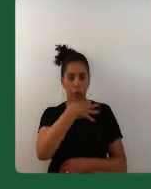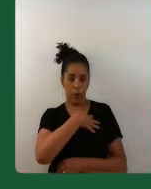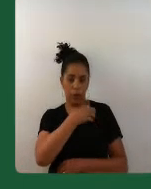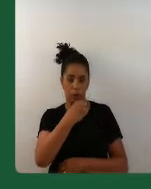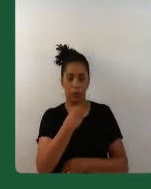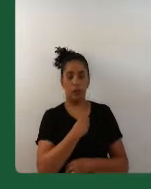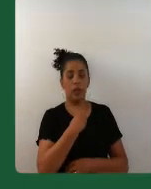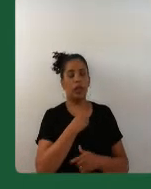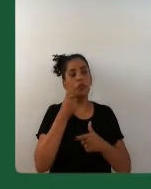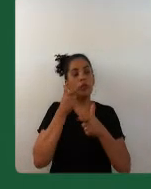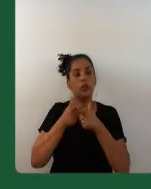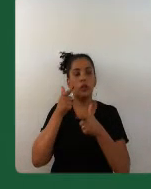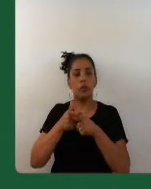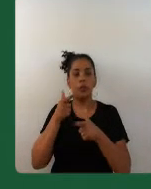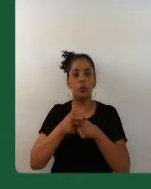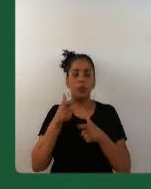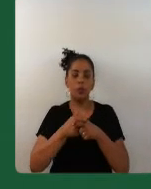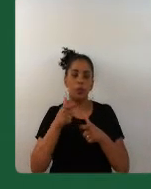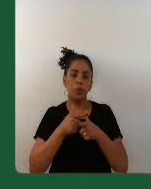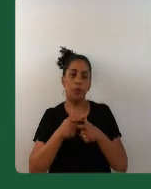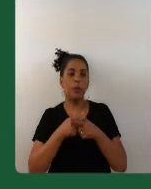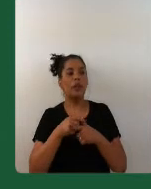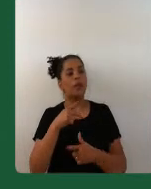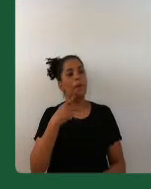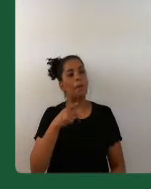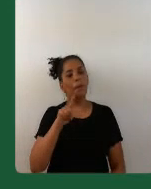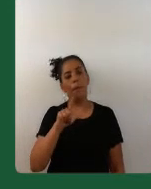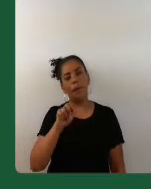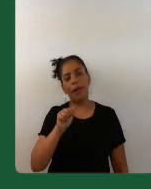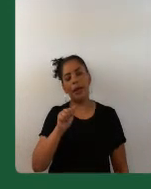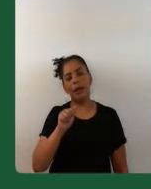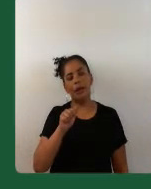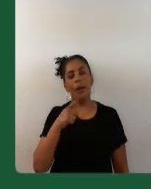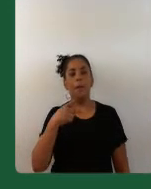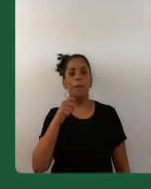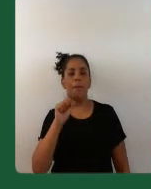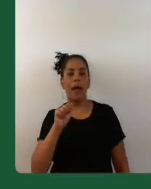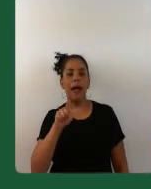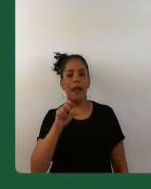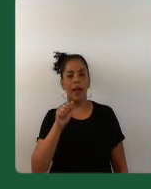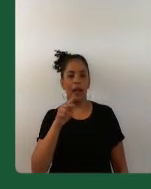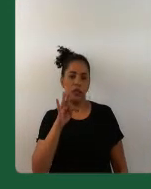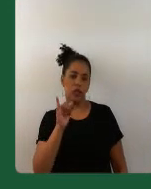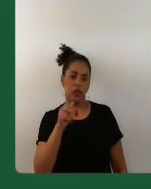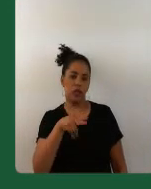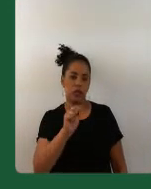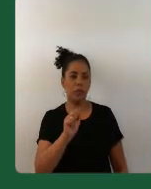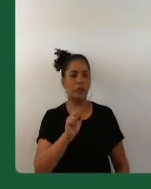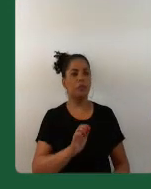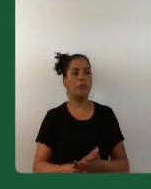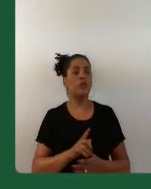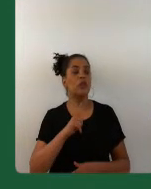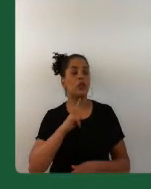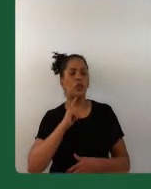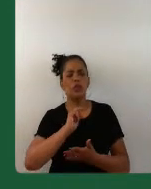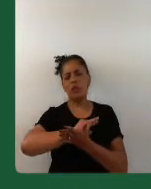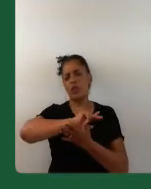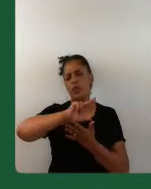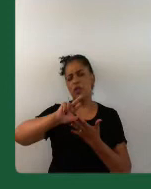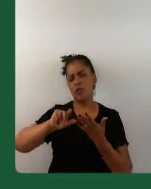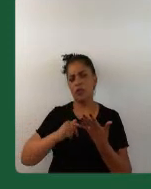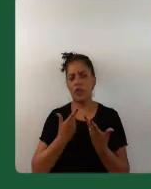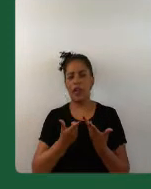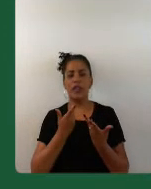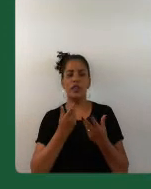têm um problema de fissura palatina e os 2 filhos têm um problema na mãos e pés. Então, nós temos várias formas: